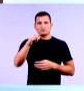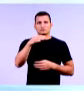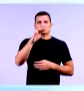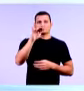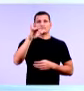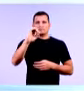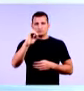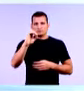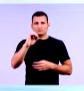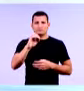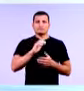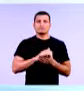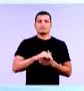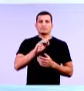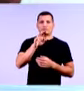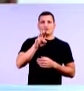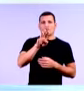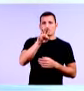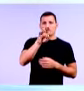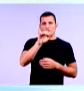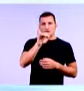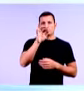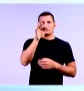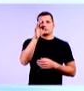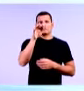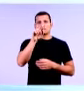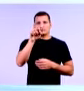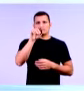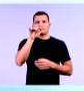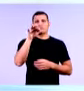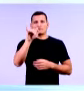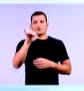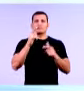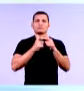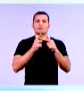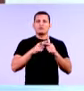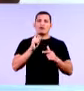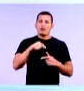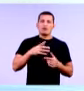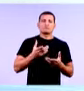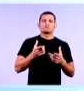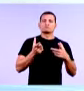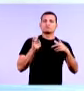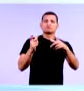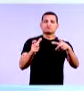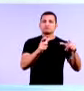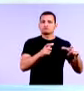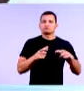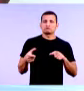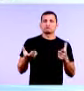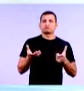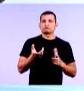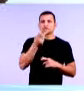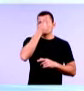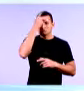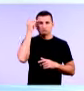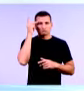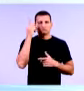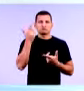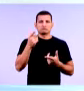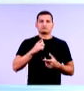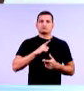por quê? Porque é oferecido em locais públicos, tá certo? Então, você tem Wi-Fi zone, aquilo,